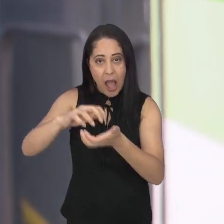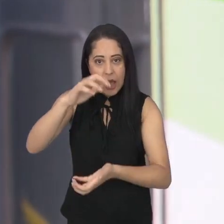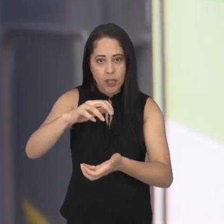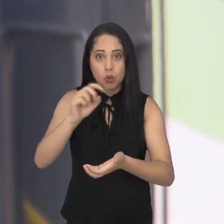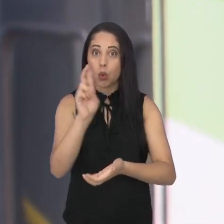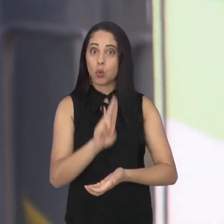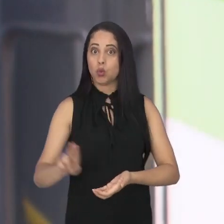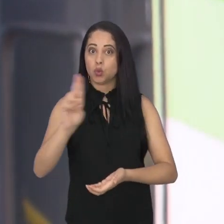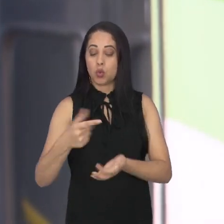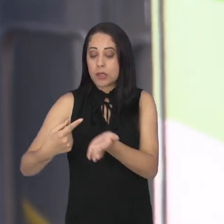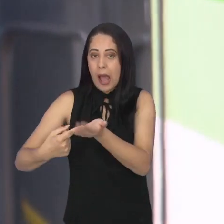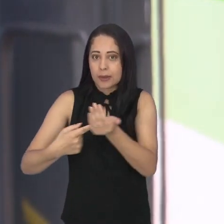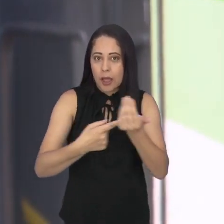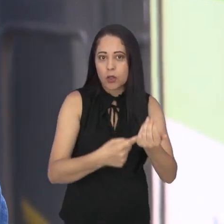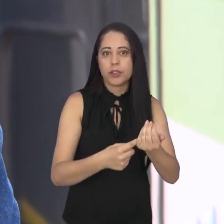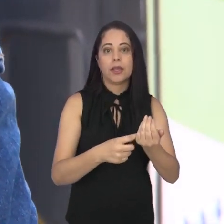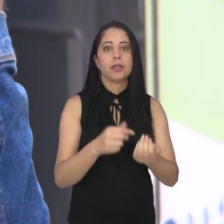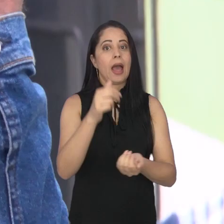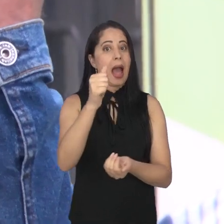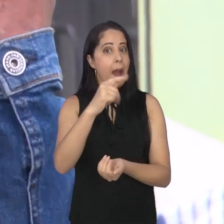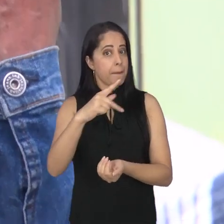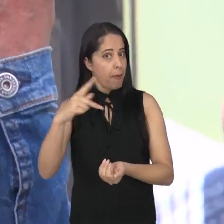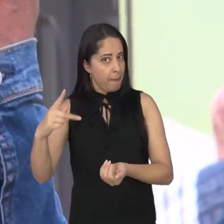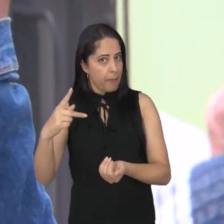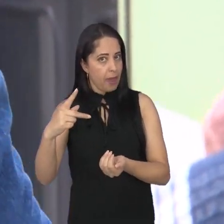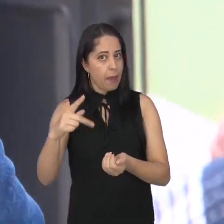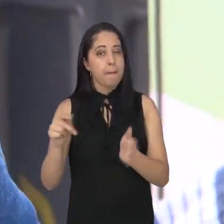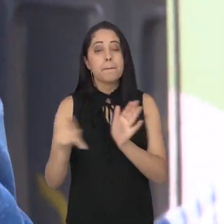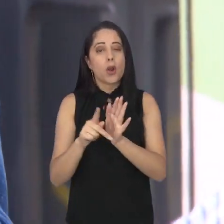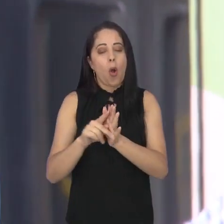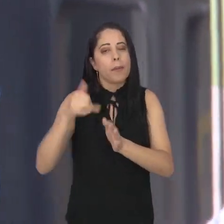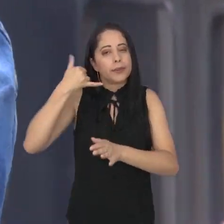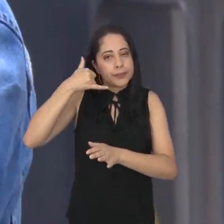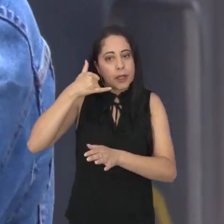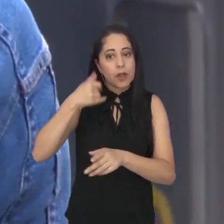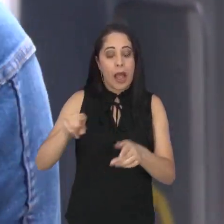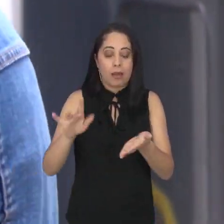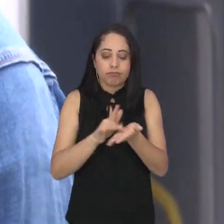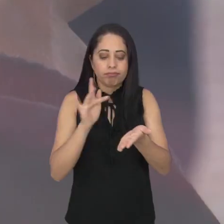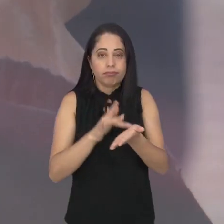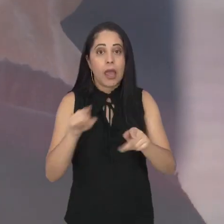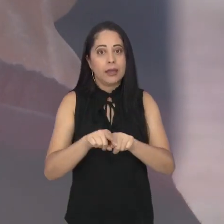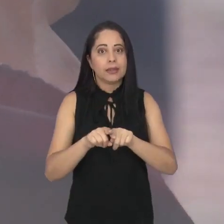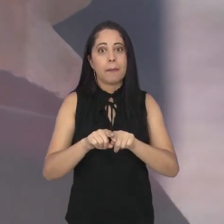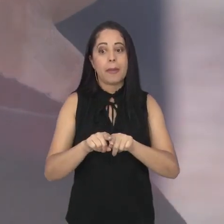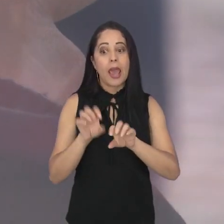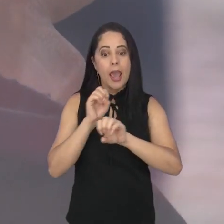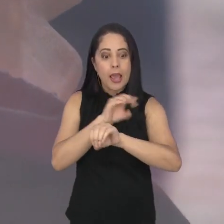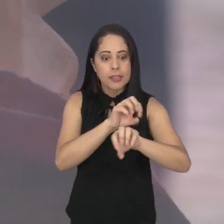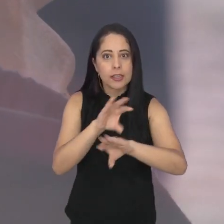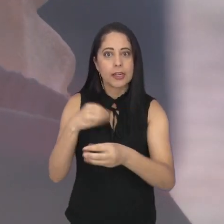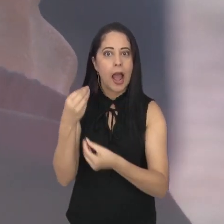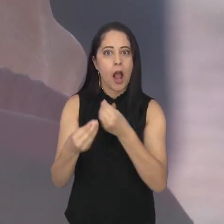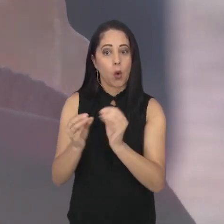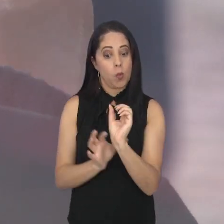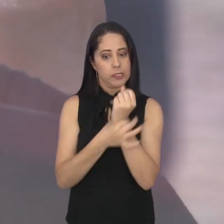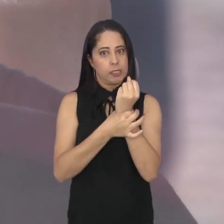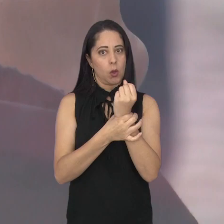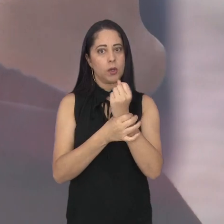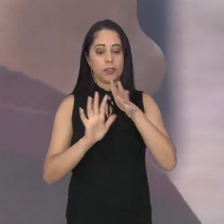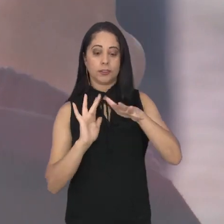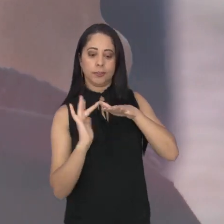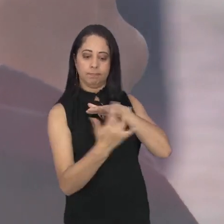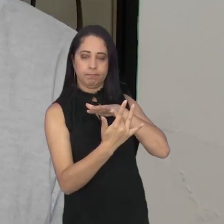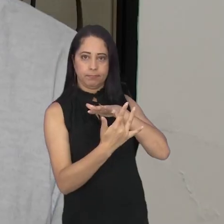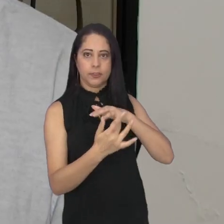idosos a como se comunicar, utilizando aplicativos disponíveis em smartphones e tablets, também é ensiná-los a como se proteger